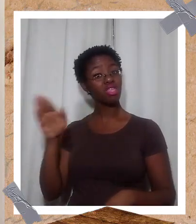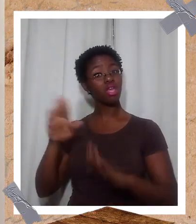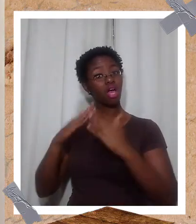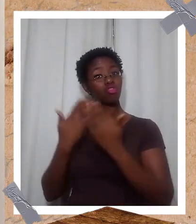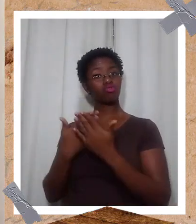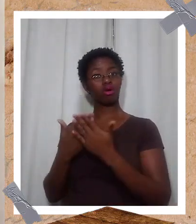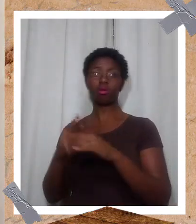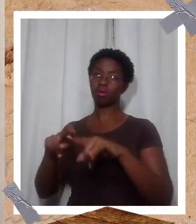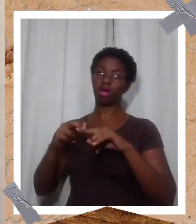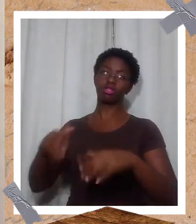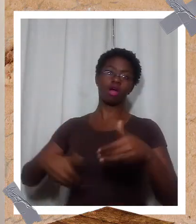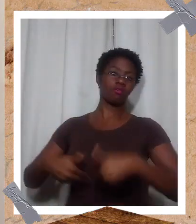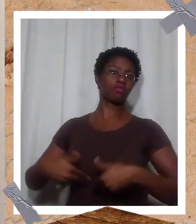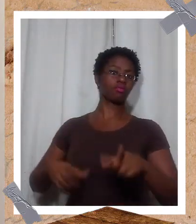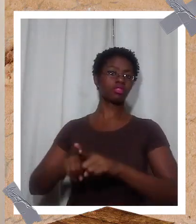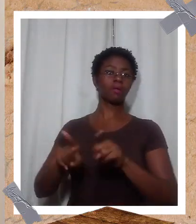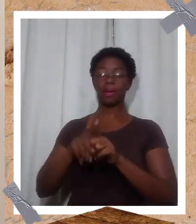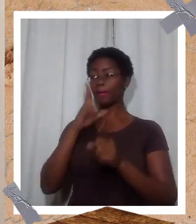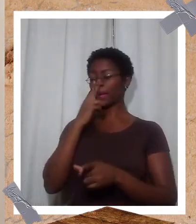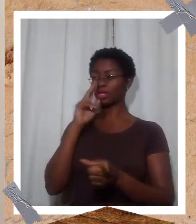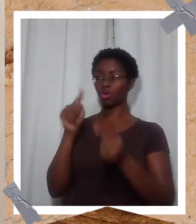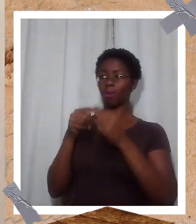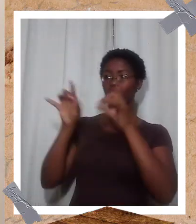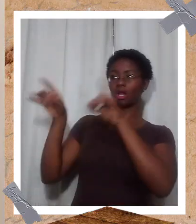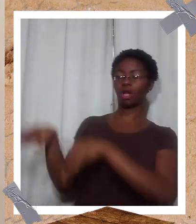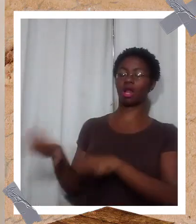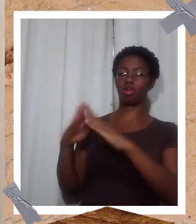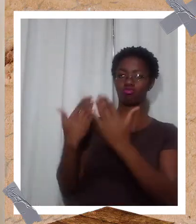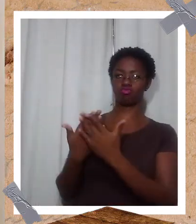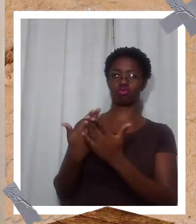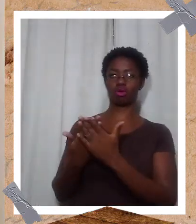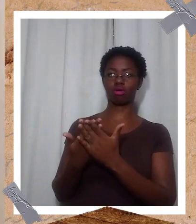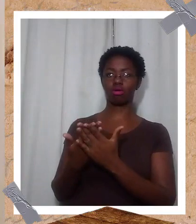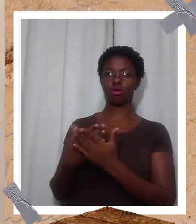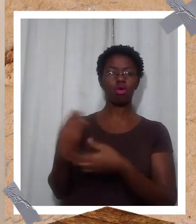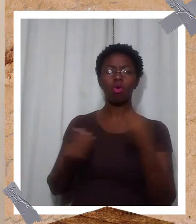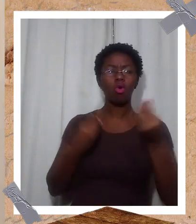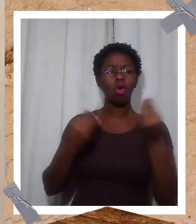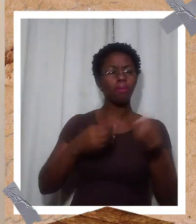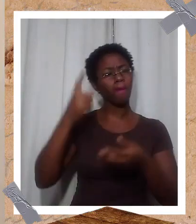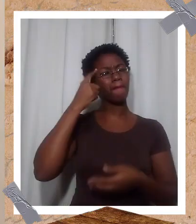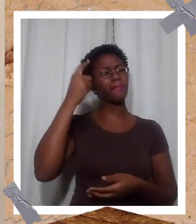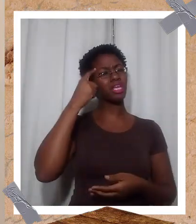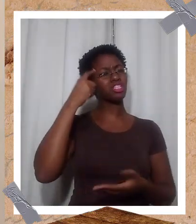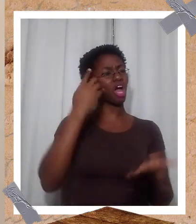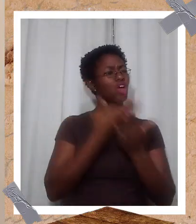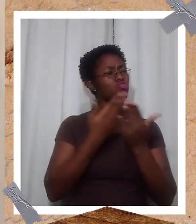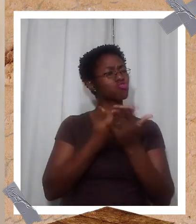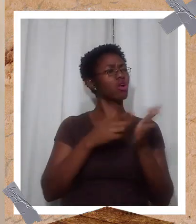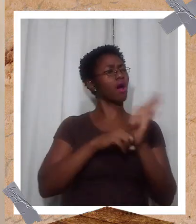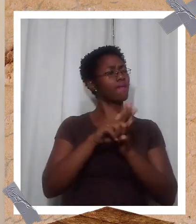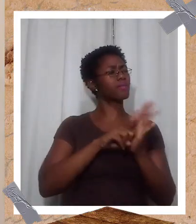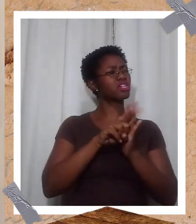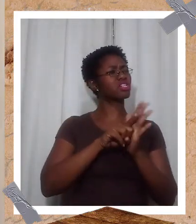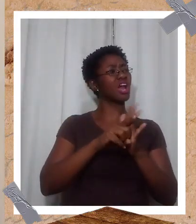traz evasão escolar. Porque quem é que consegue pensar de barriga vazia?